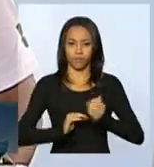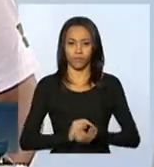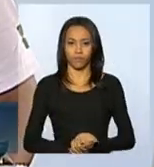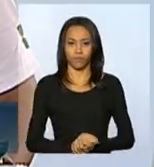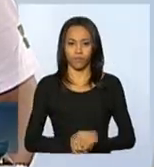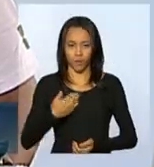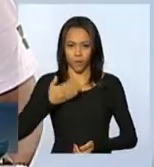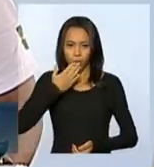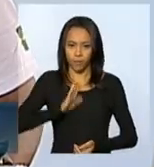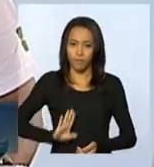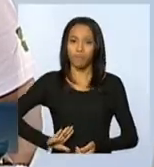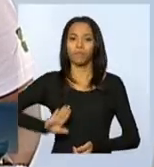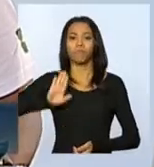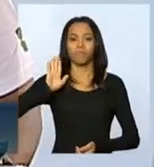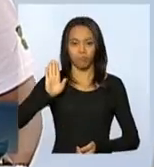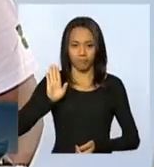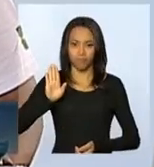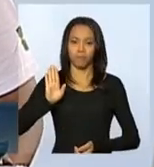Prometo